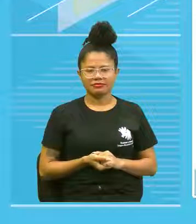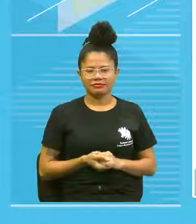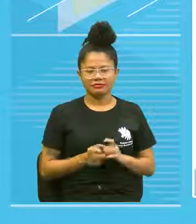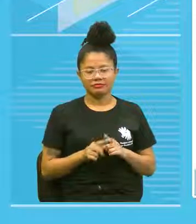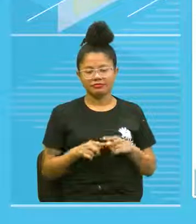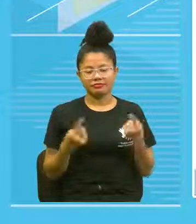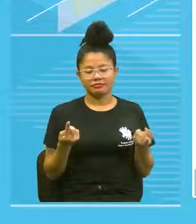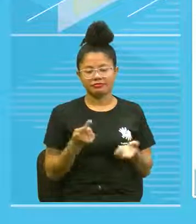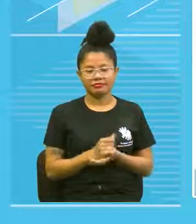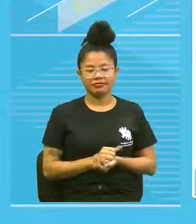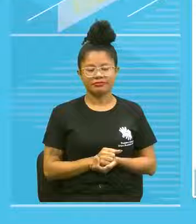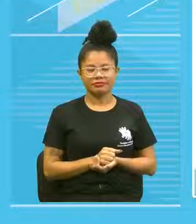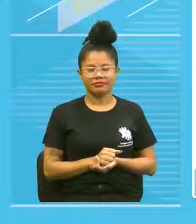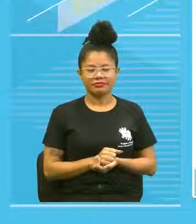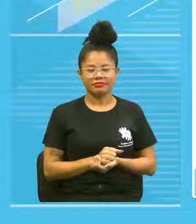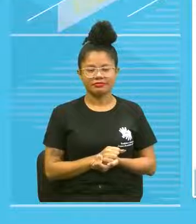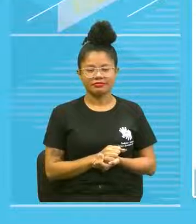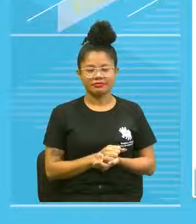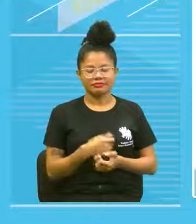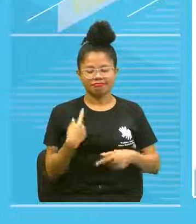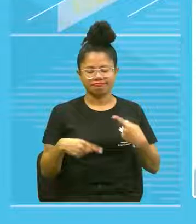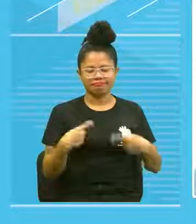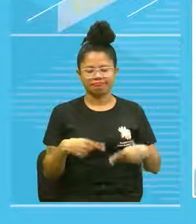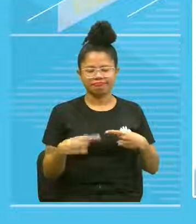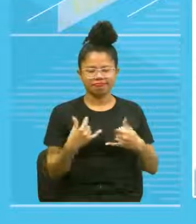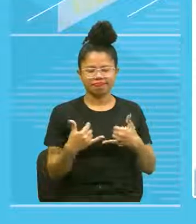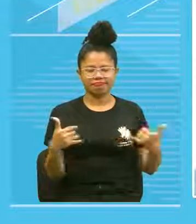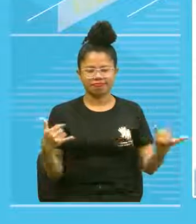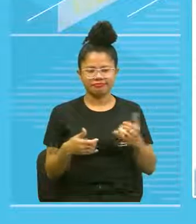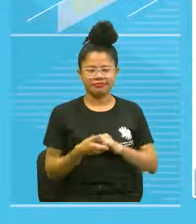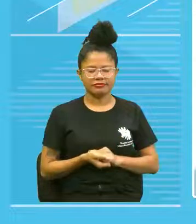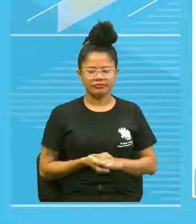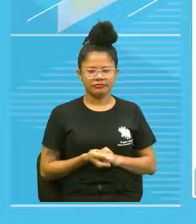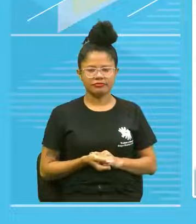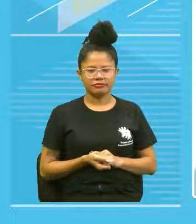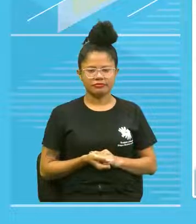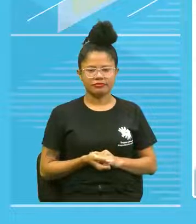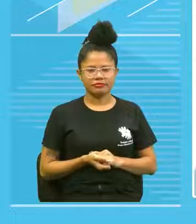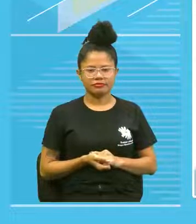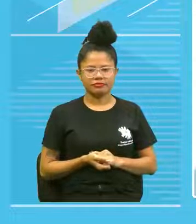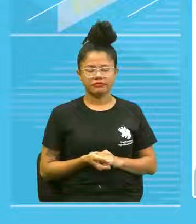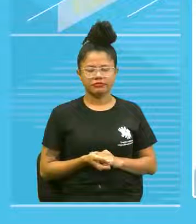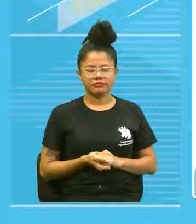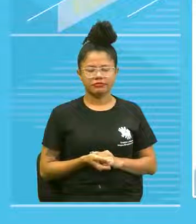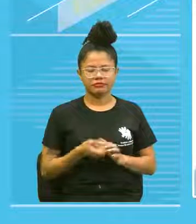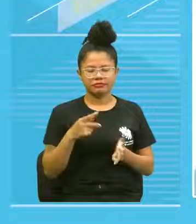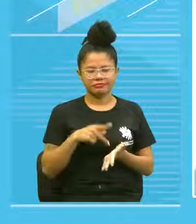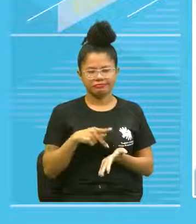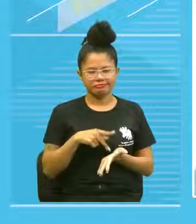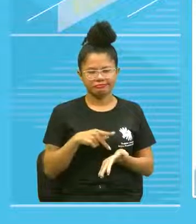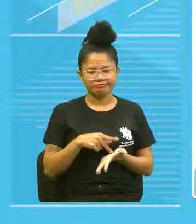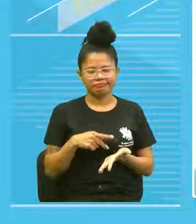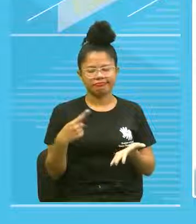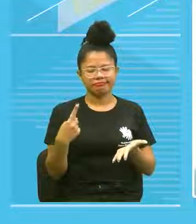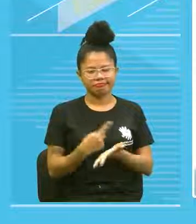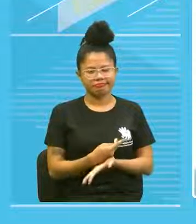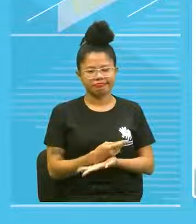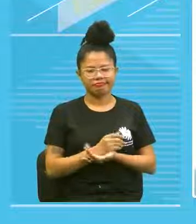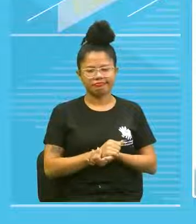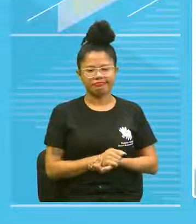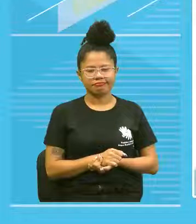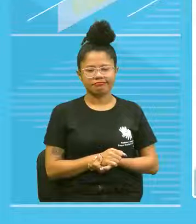mas por isso que os energéticos Quem é essa realidade gente quê